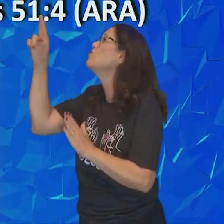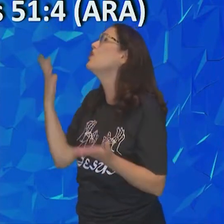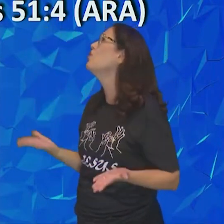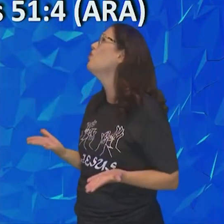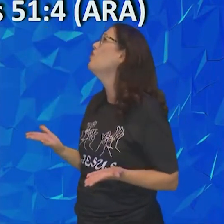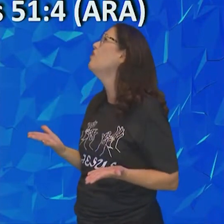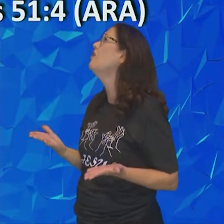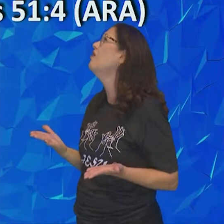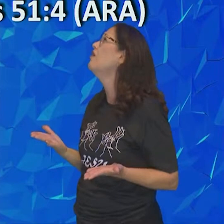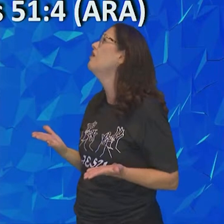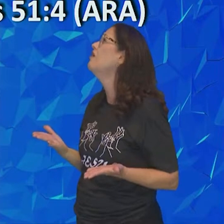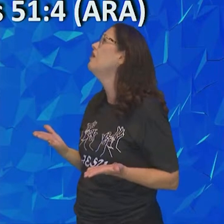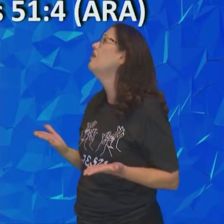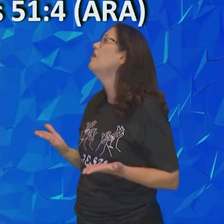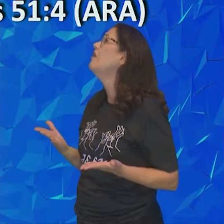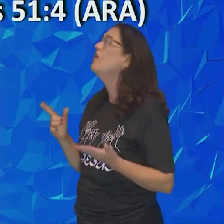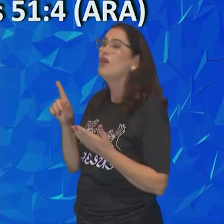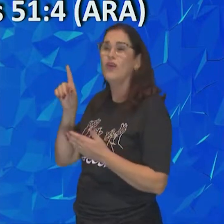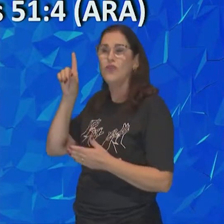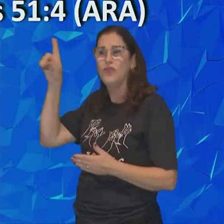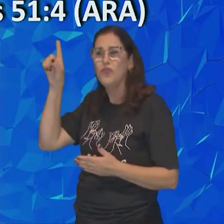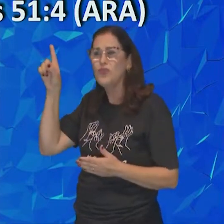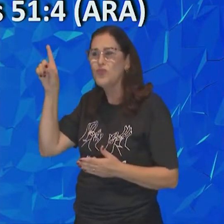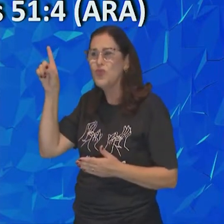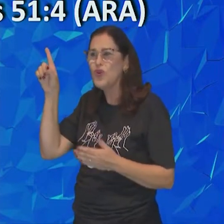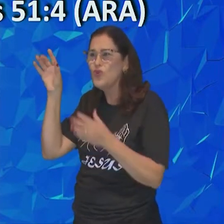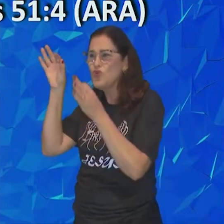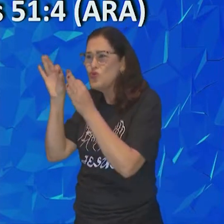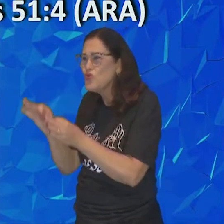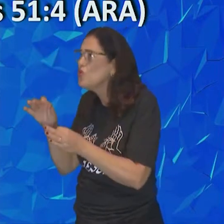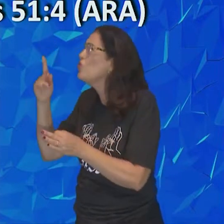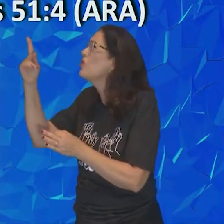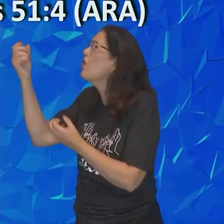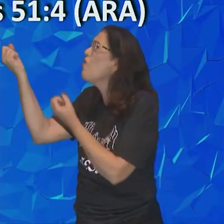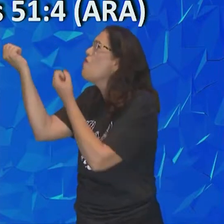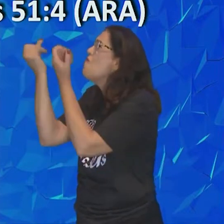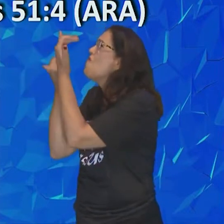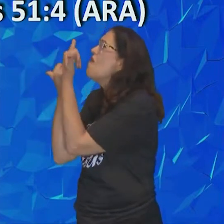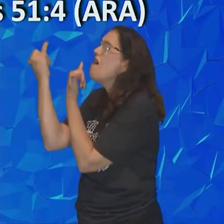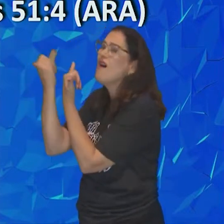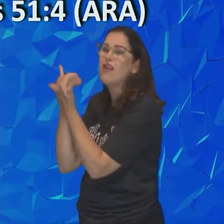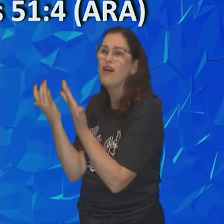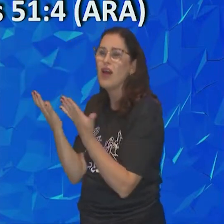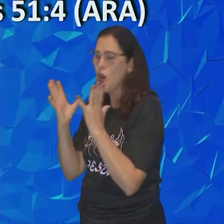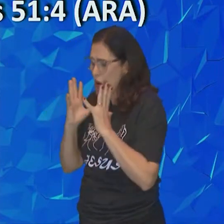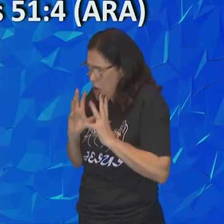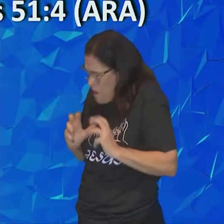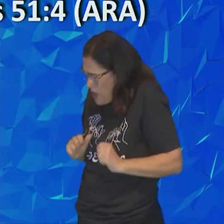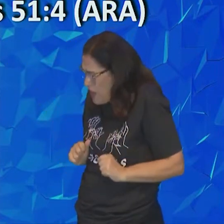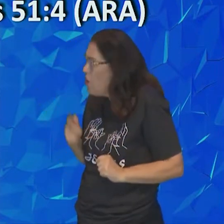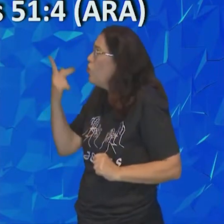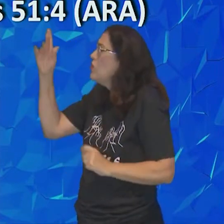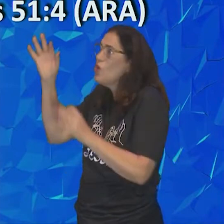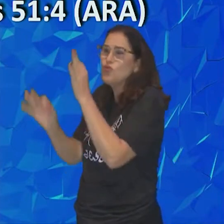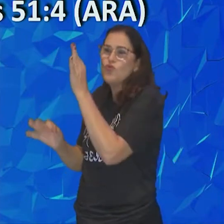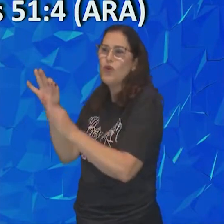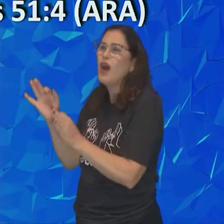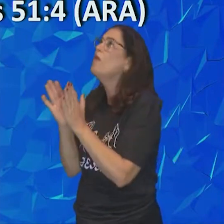de maneira que terás tido por justo no teu falar e puro no teu